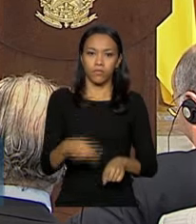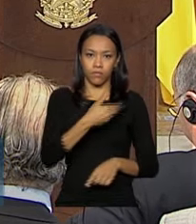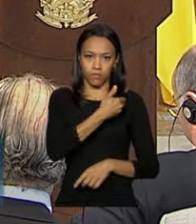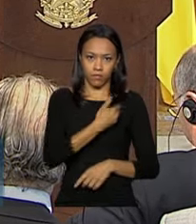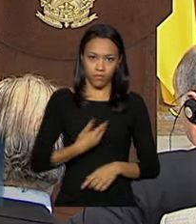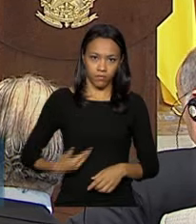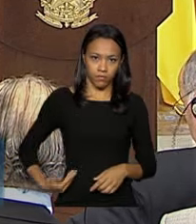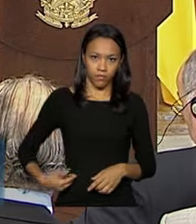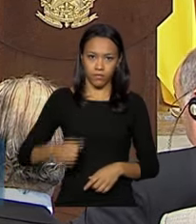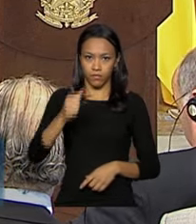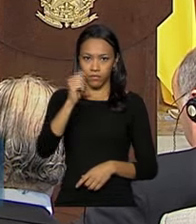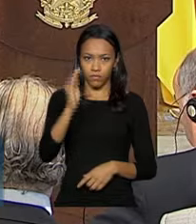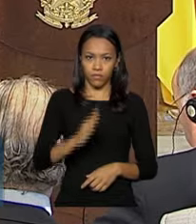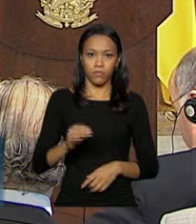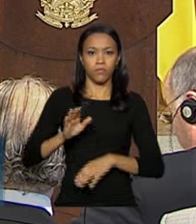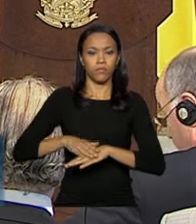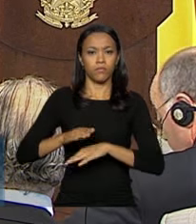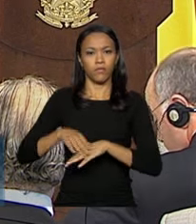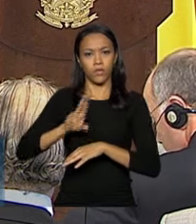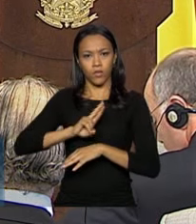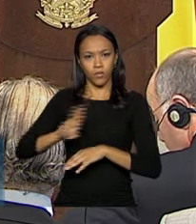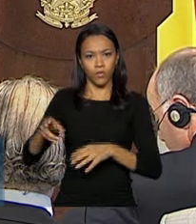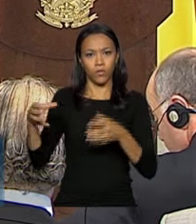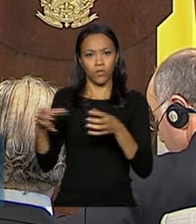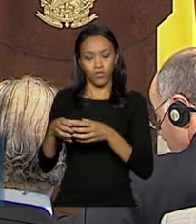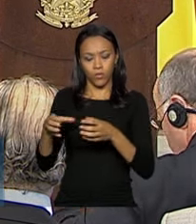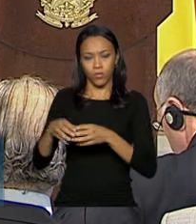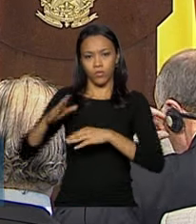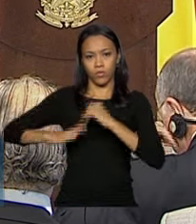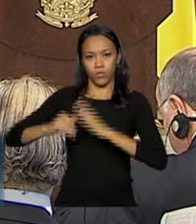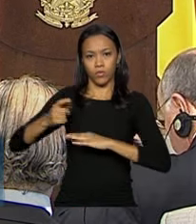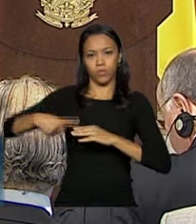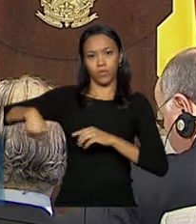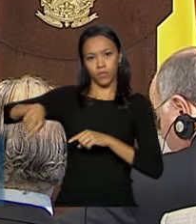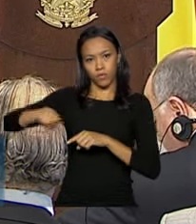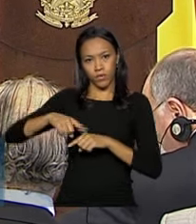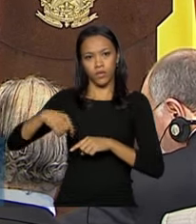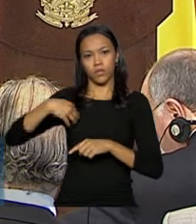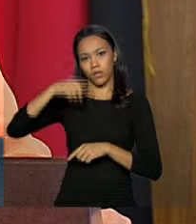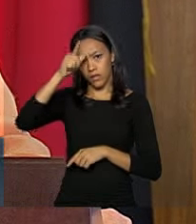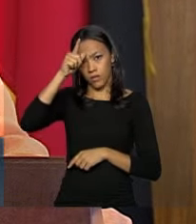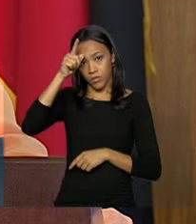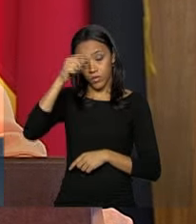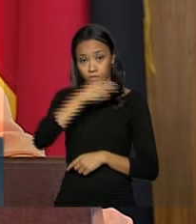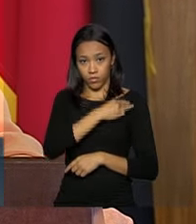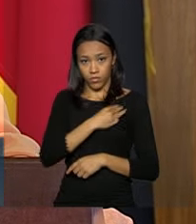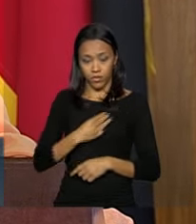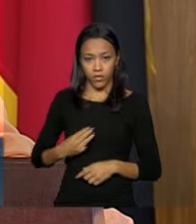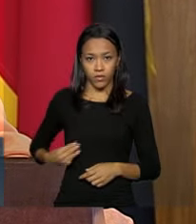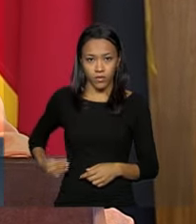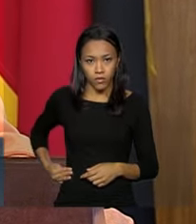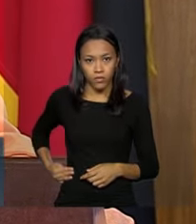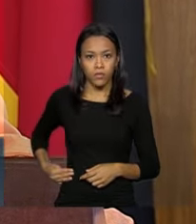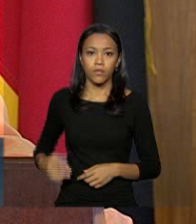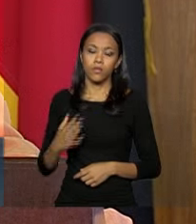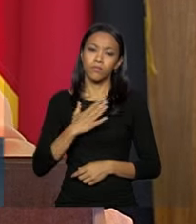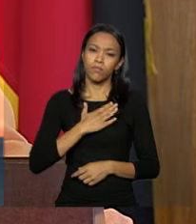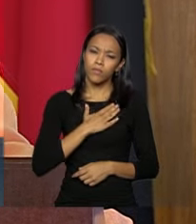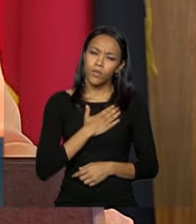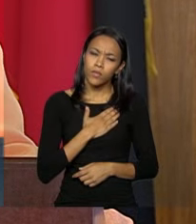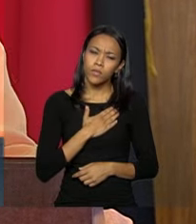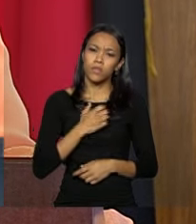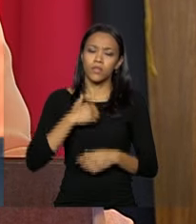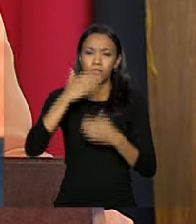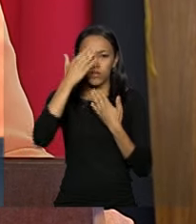nome de toda a delegação alemã, com ministros, vice-ministros, gostaria de